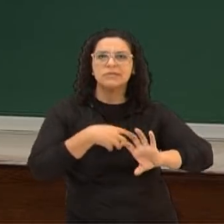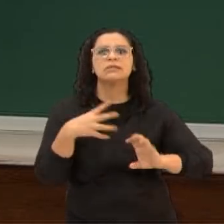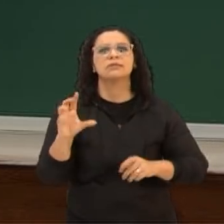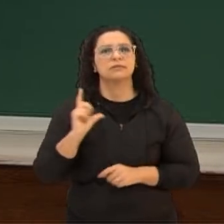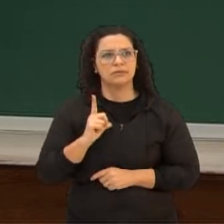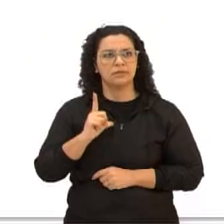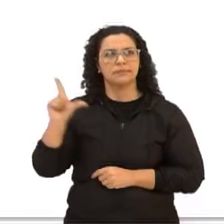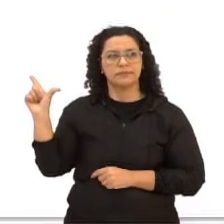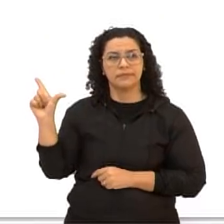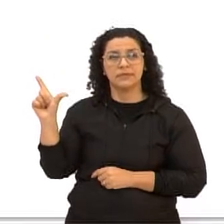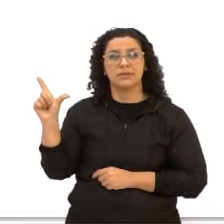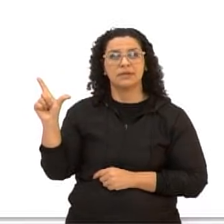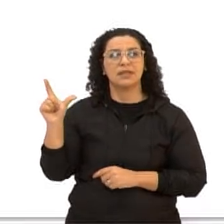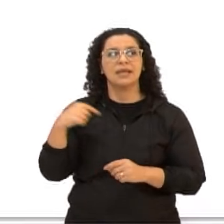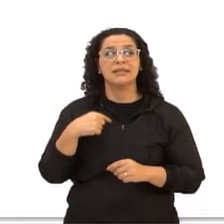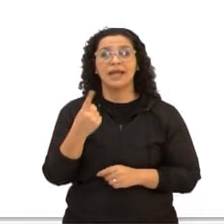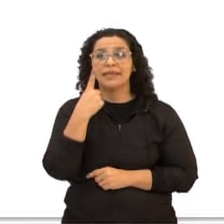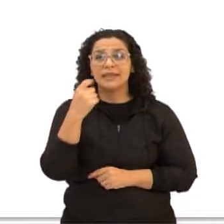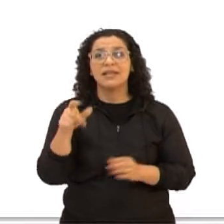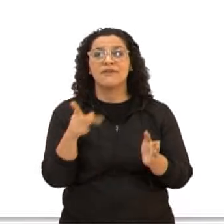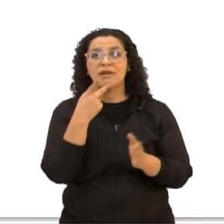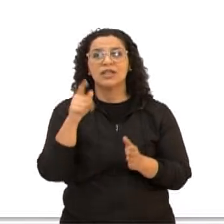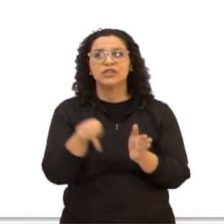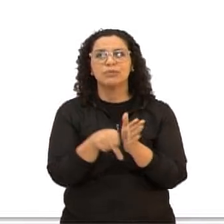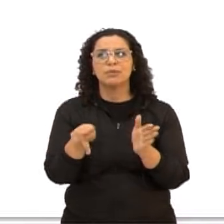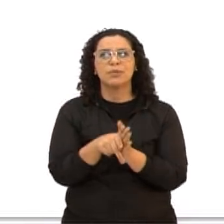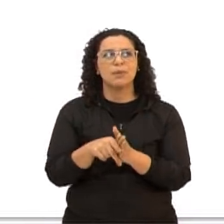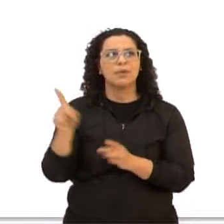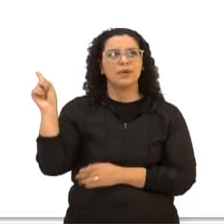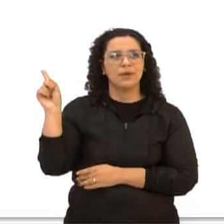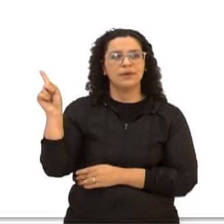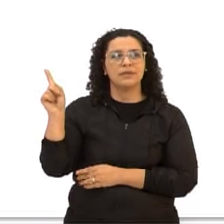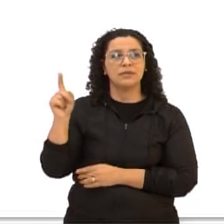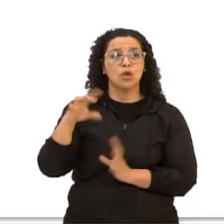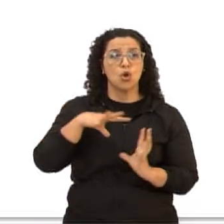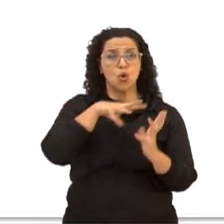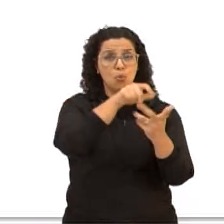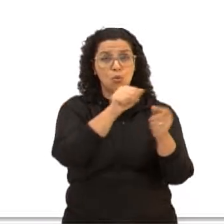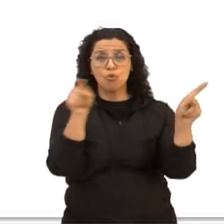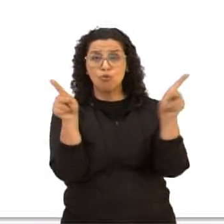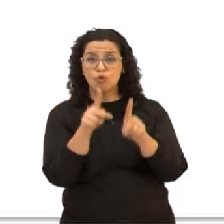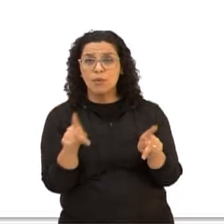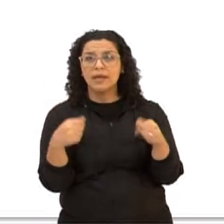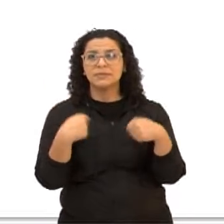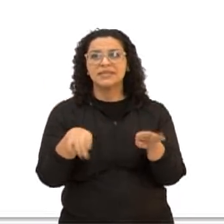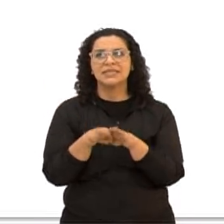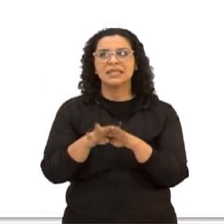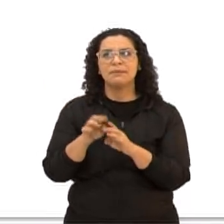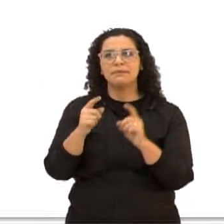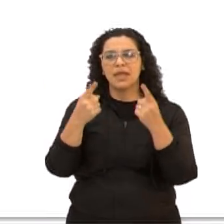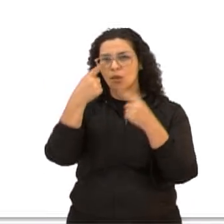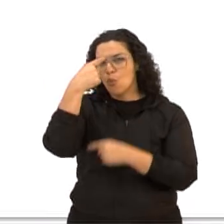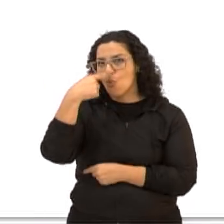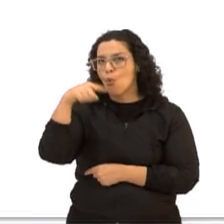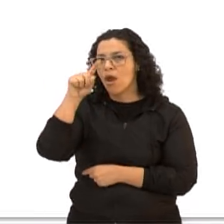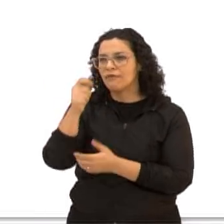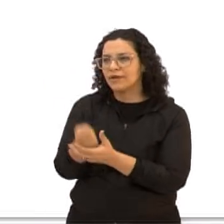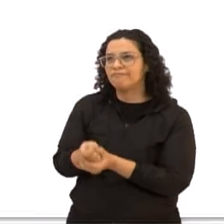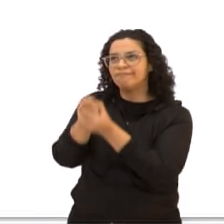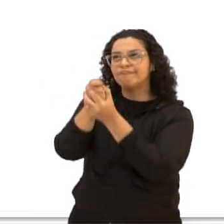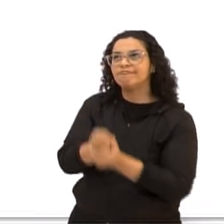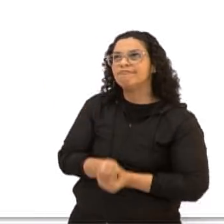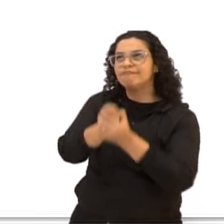tá? Também tem essa aqui muito interessante, que ele fala sobre a questão da paz, né? Que o mundo precisa tanto de paz que ele teve que fingir